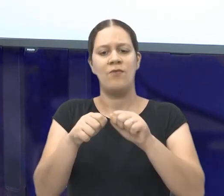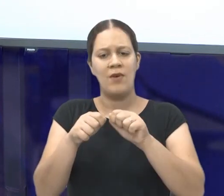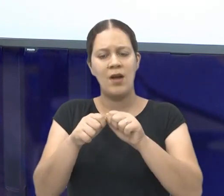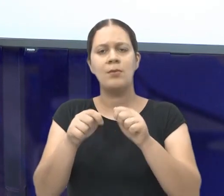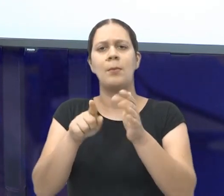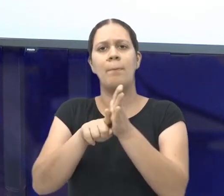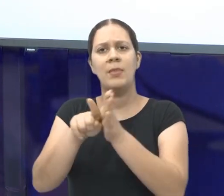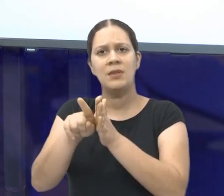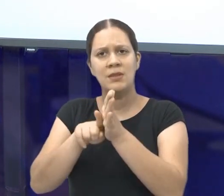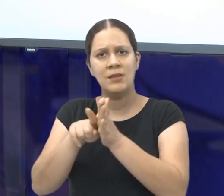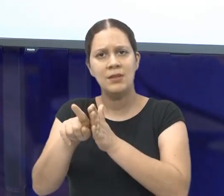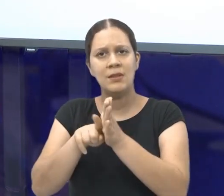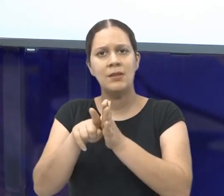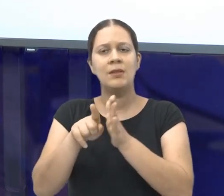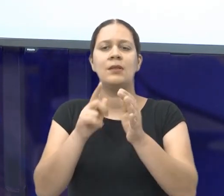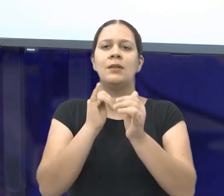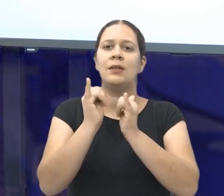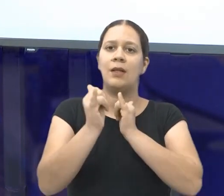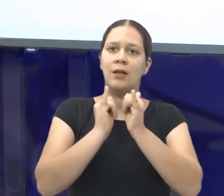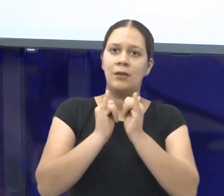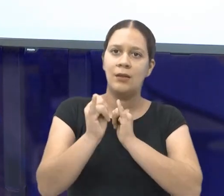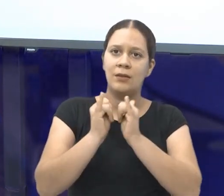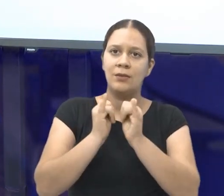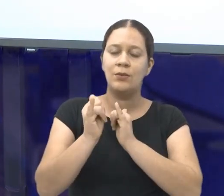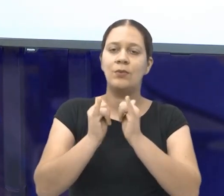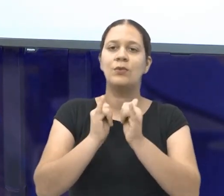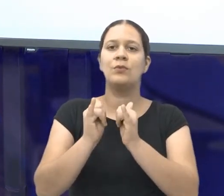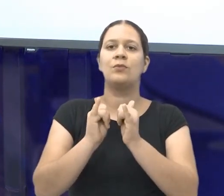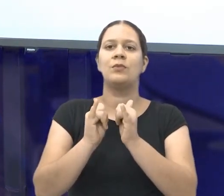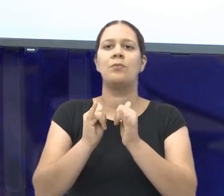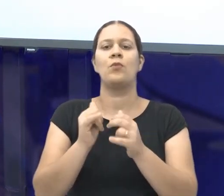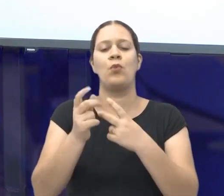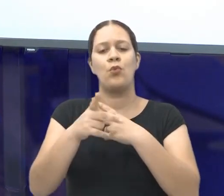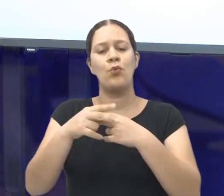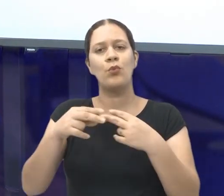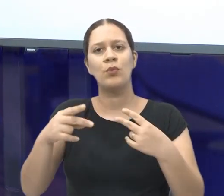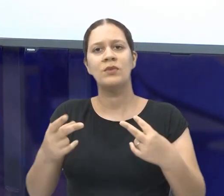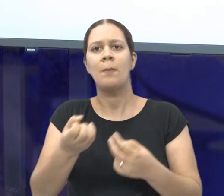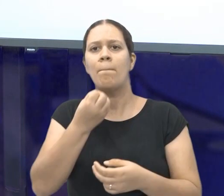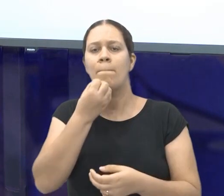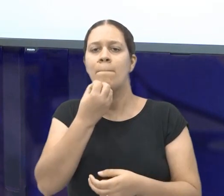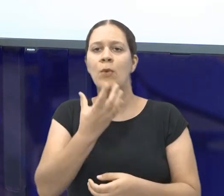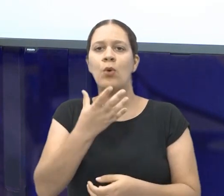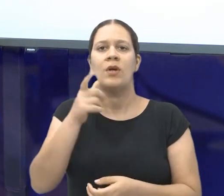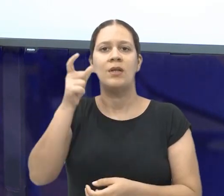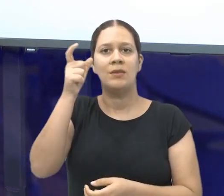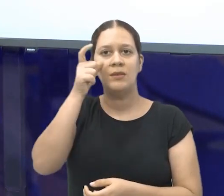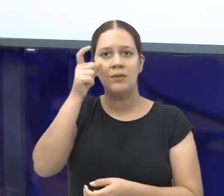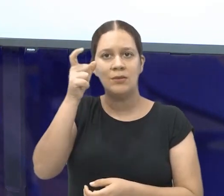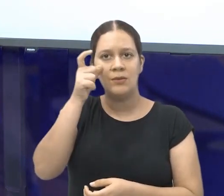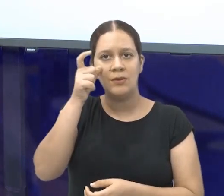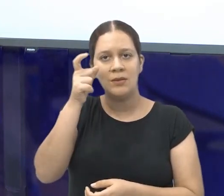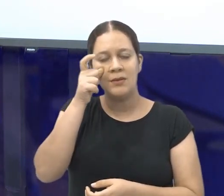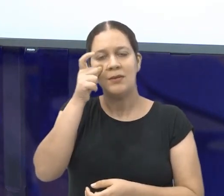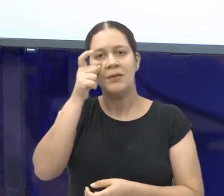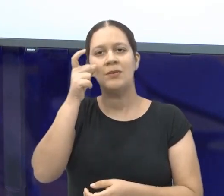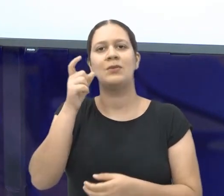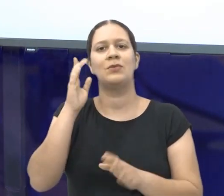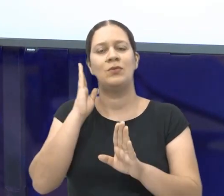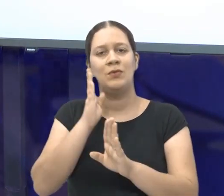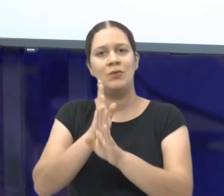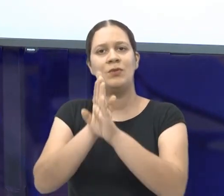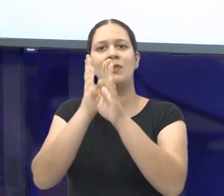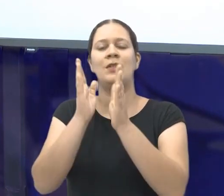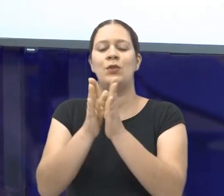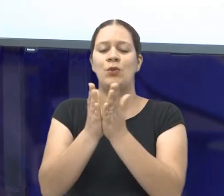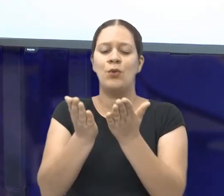fé, do seu jeito, do seu modo, no respeito e com o seu livro sagrado específico. Que bom que você esteve conosco, aluno do